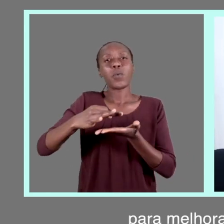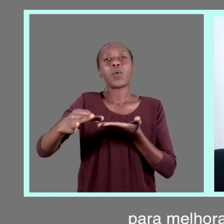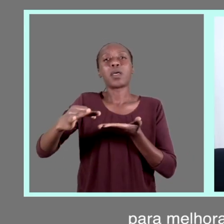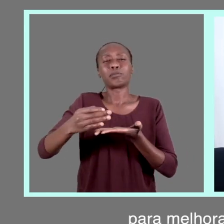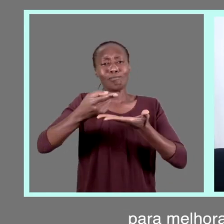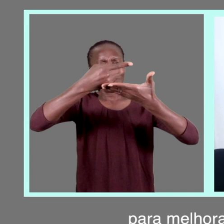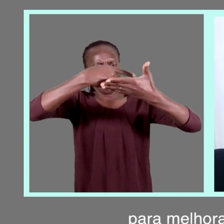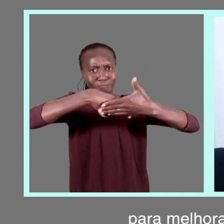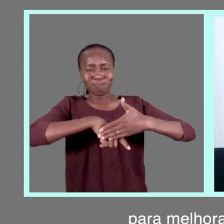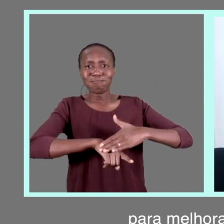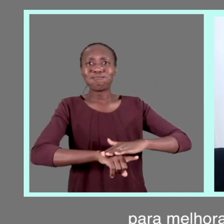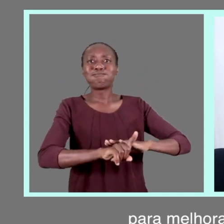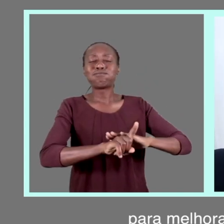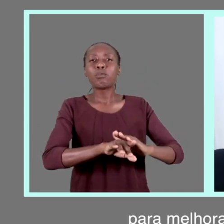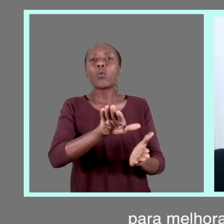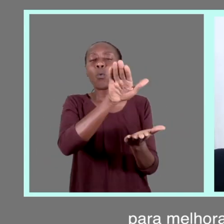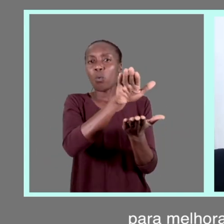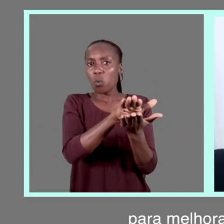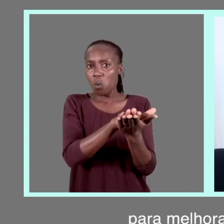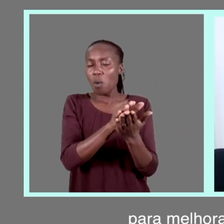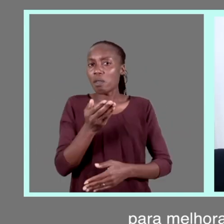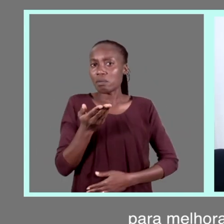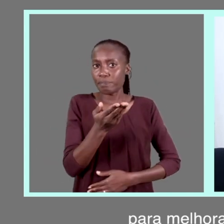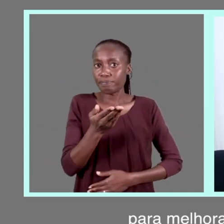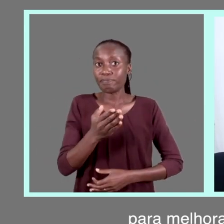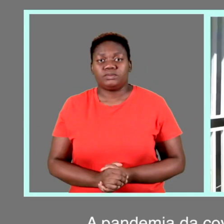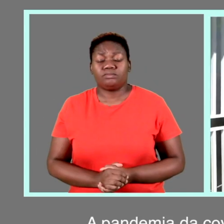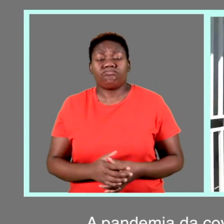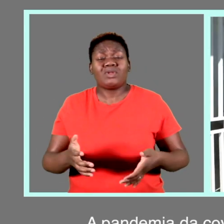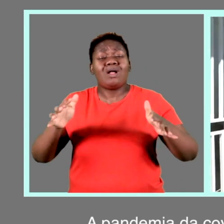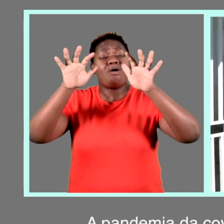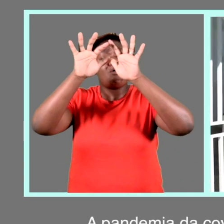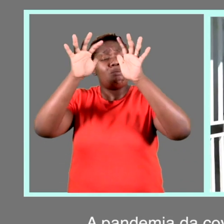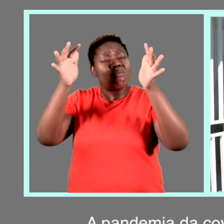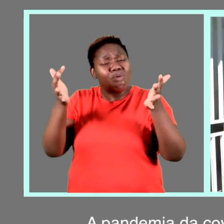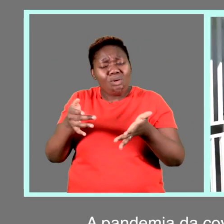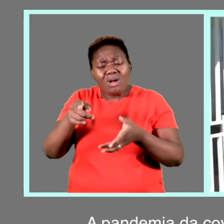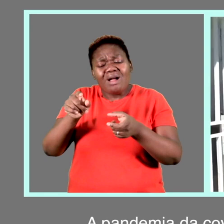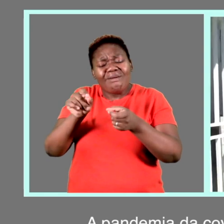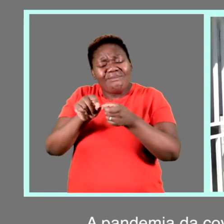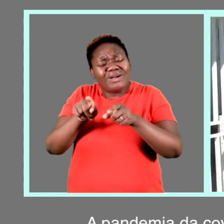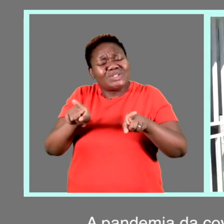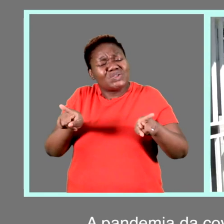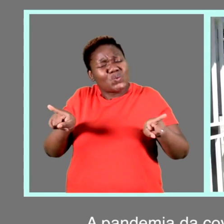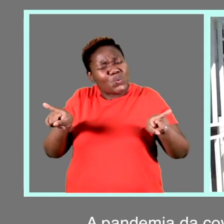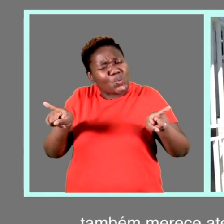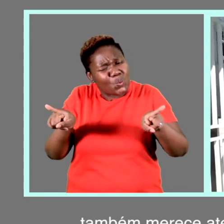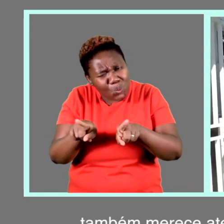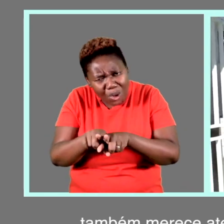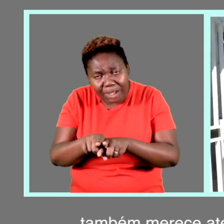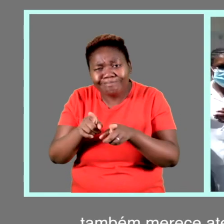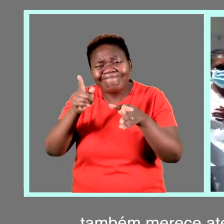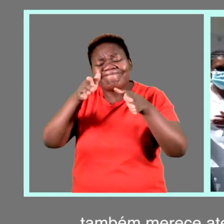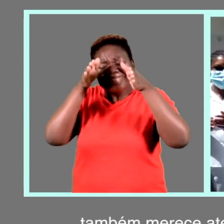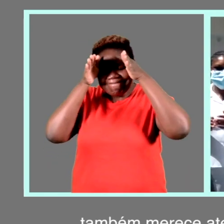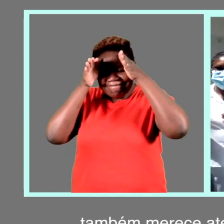de acesso aos serviços públicos. A pandemia da Covid-19, que assola